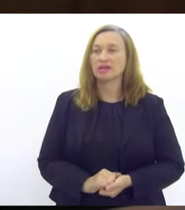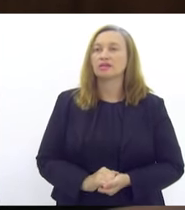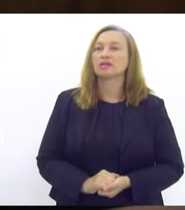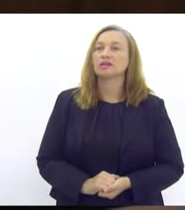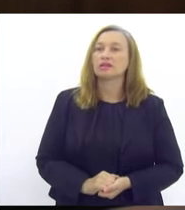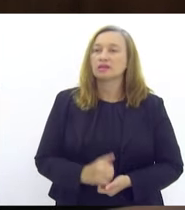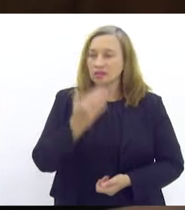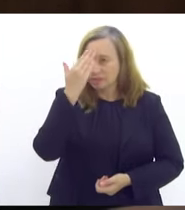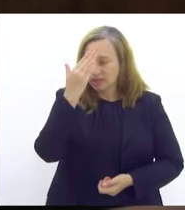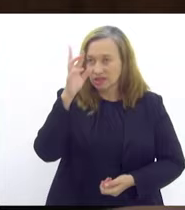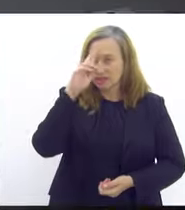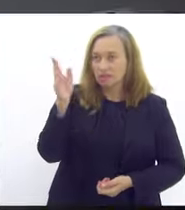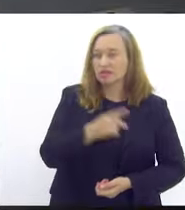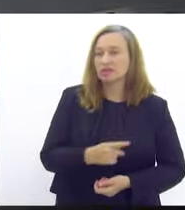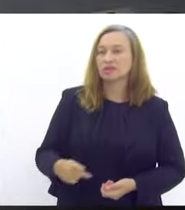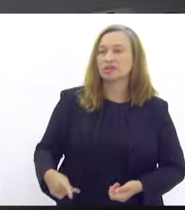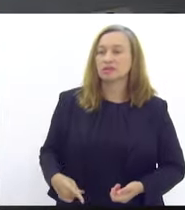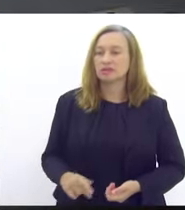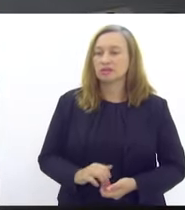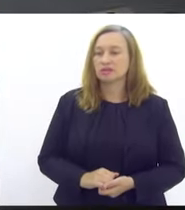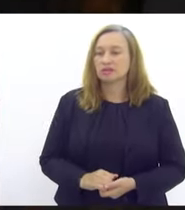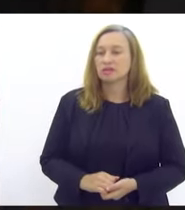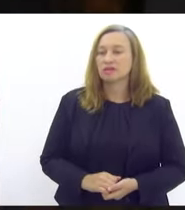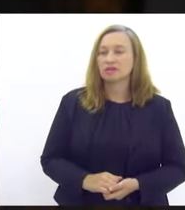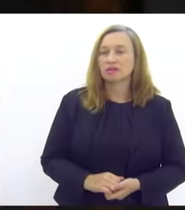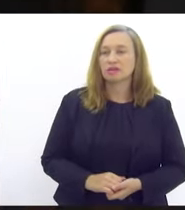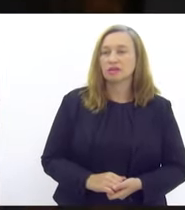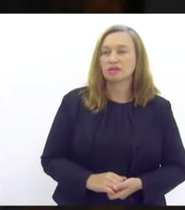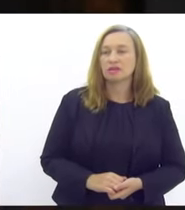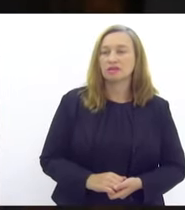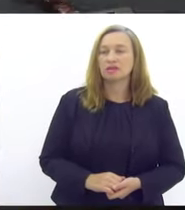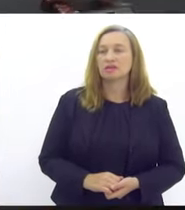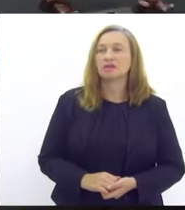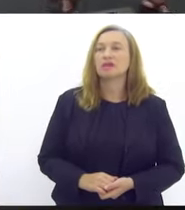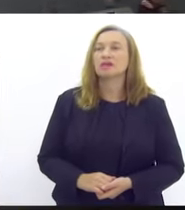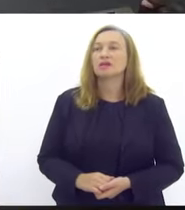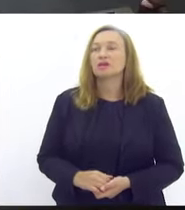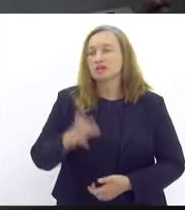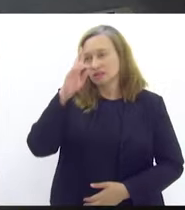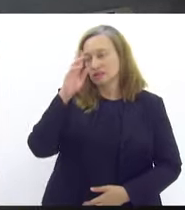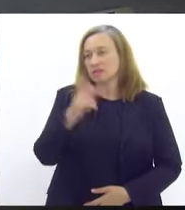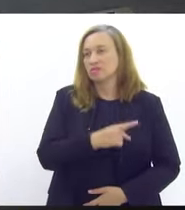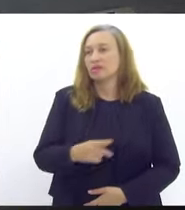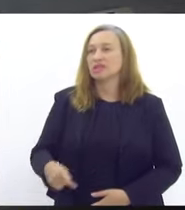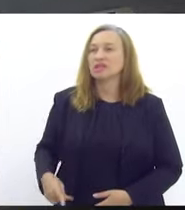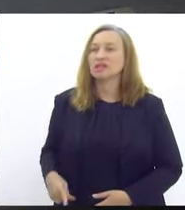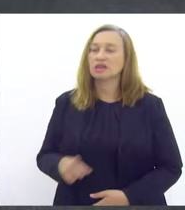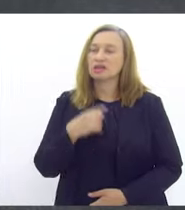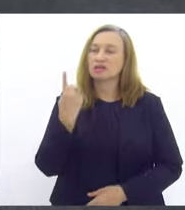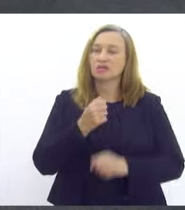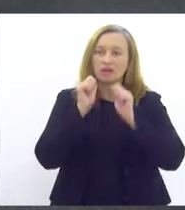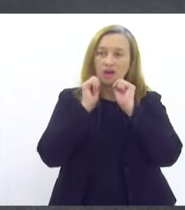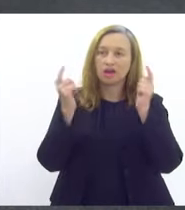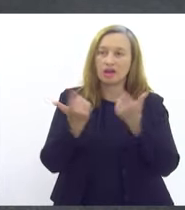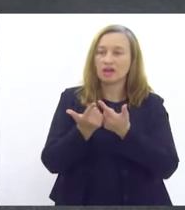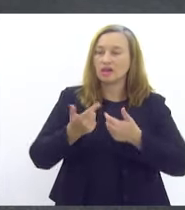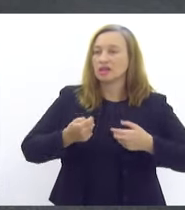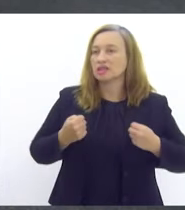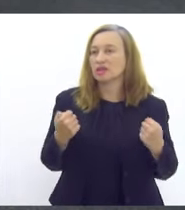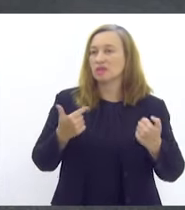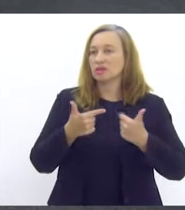Lopes. Muito obrigada, presidenta. Deputada Dani. Senhora presidenta, a nossa LERJ tem a sorte...